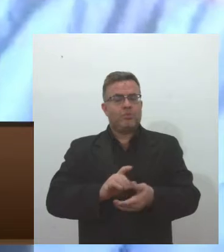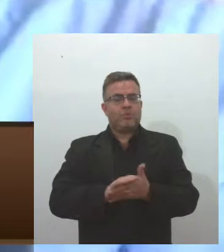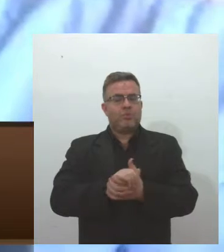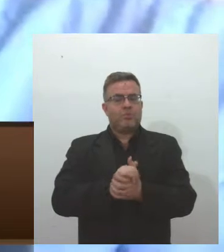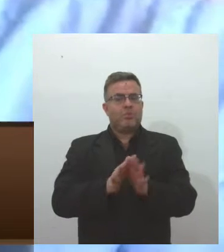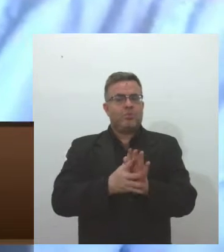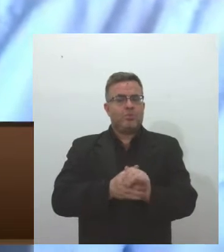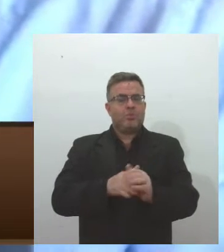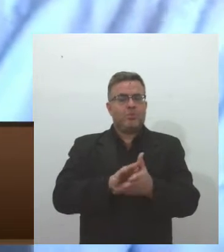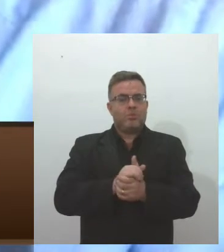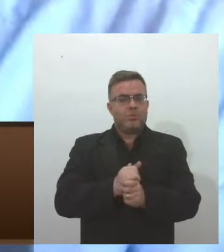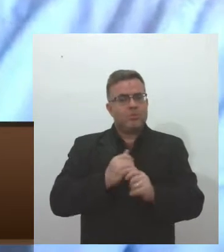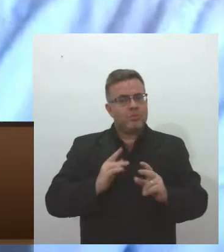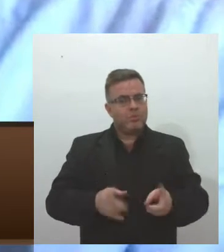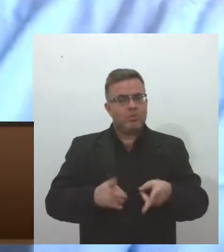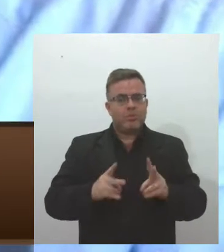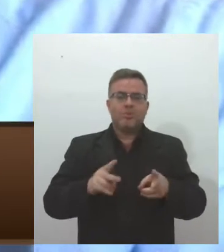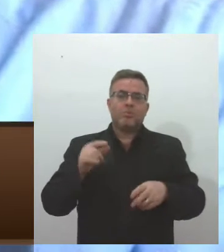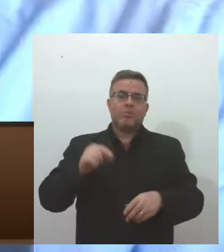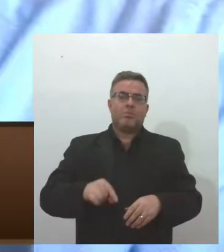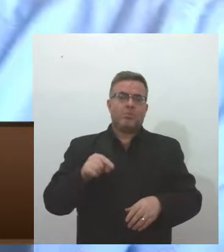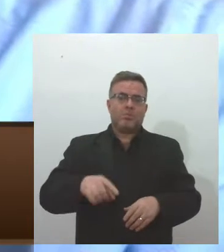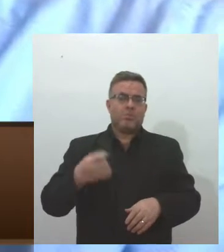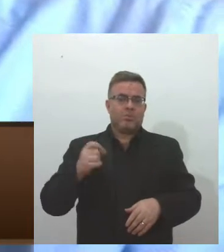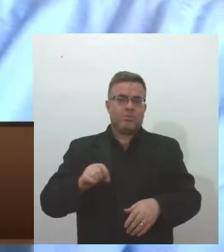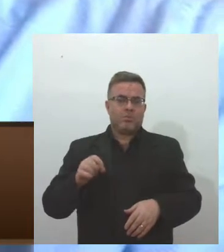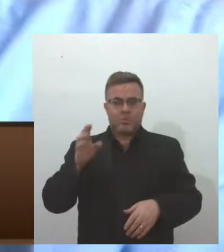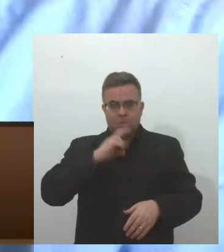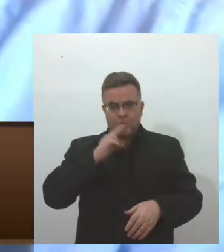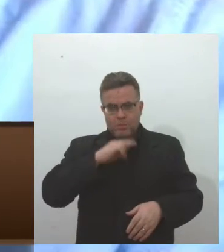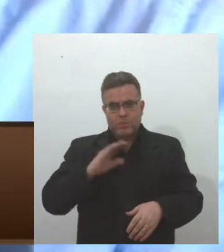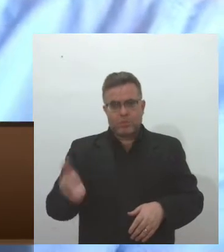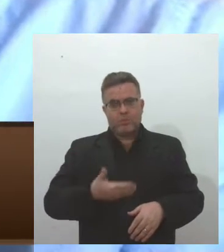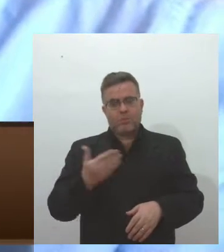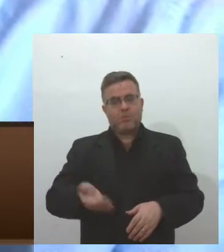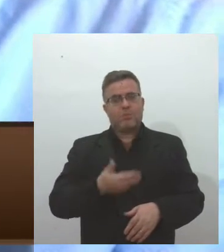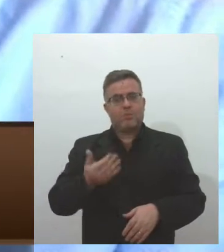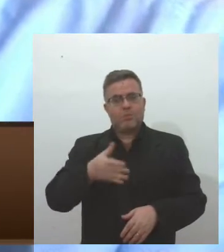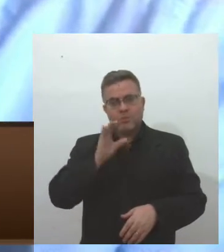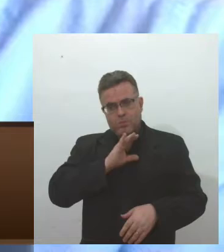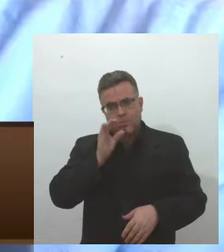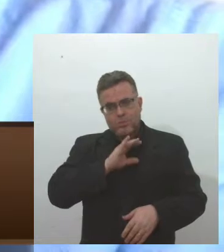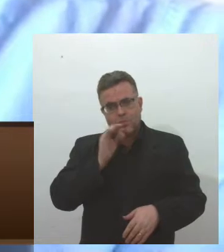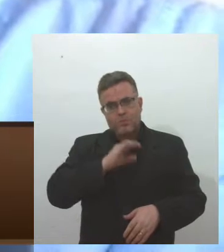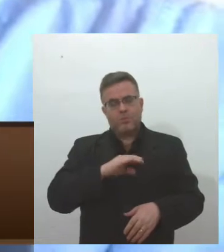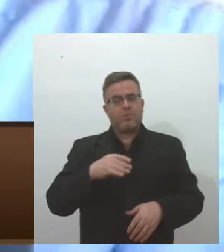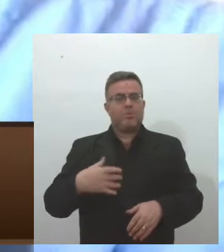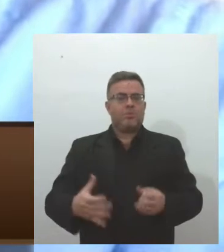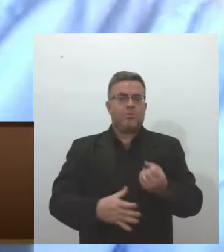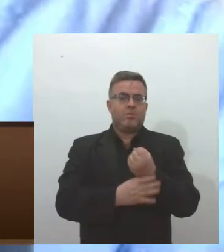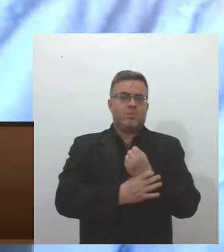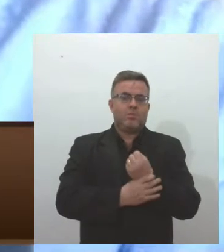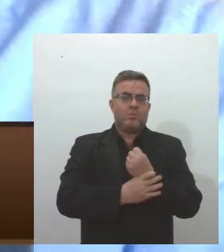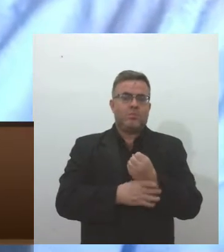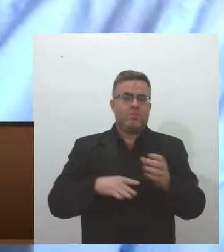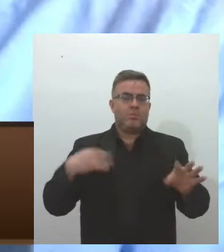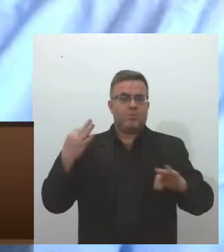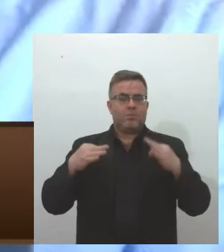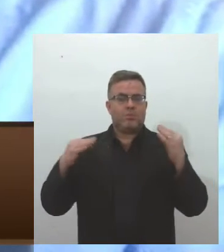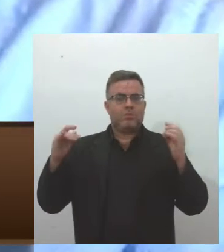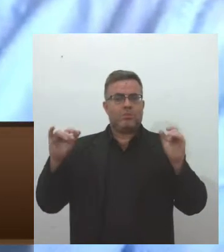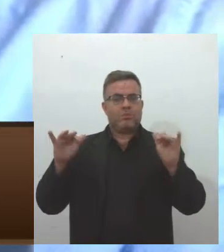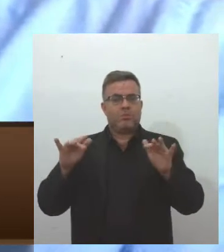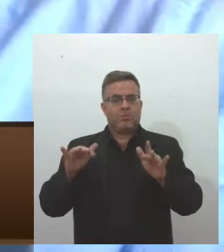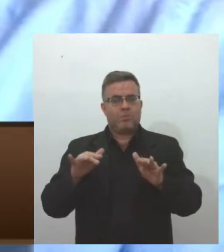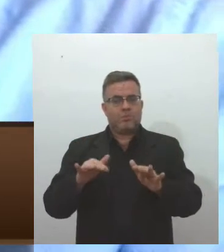muito rapidamente, Kátia e Sara, ele se tornou muito rapidamente um destino seguro para os turistas. Isso